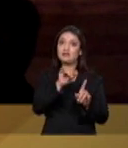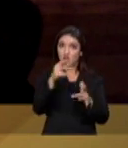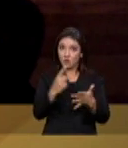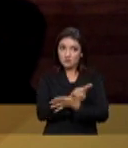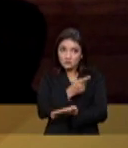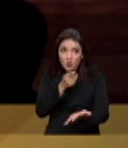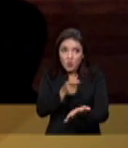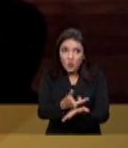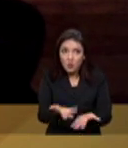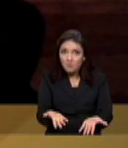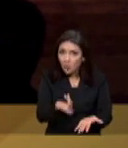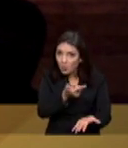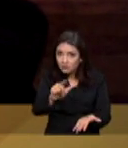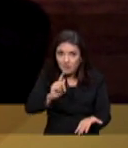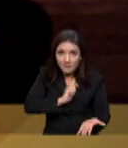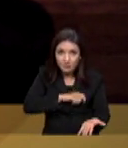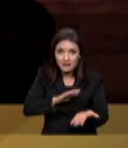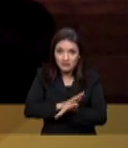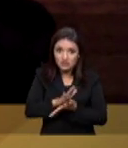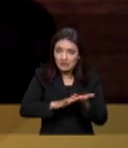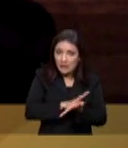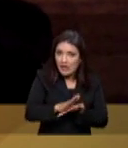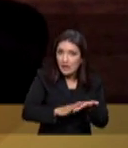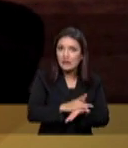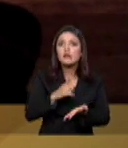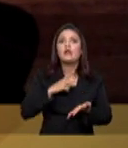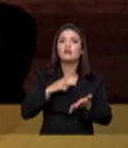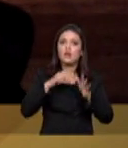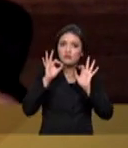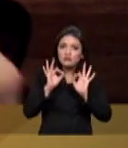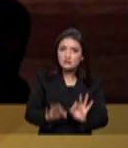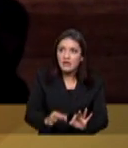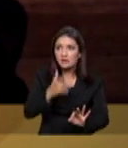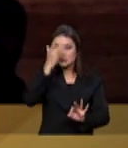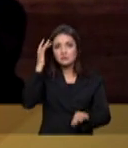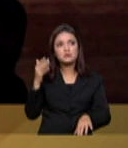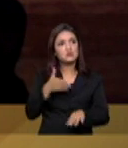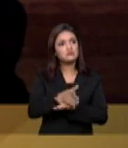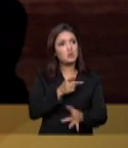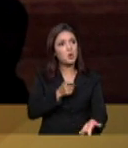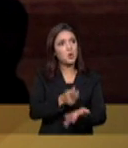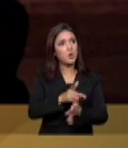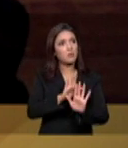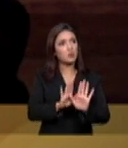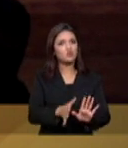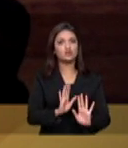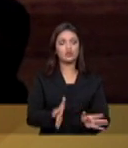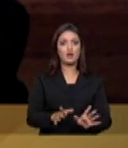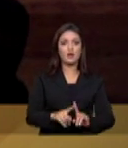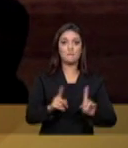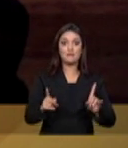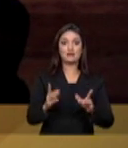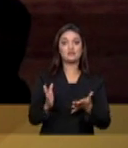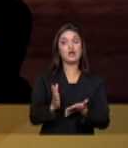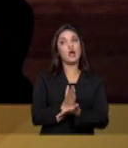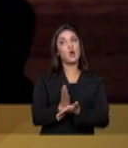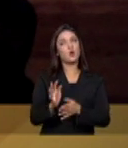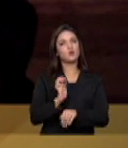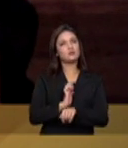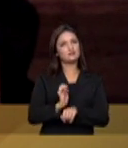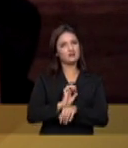por ato ilícito o ato lícito dá nome como alguns estados-membros fizeram